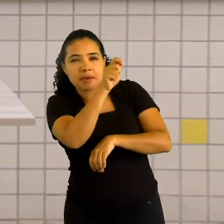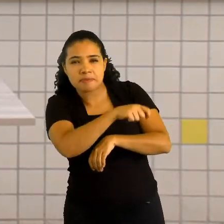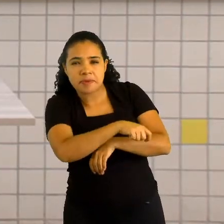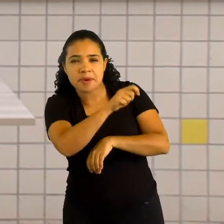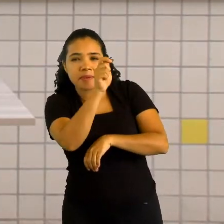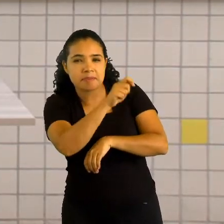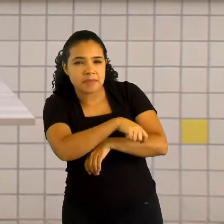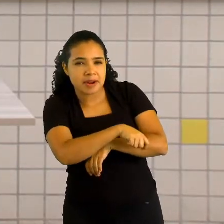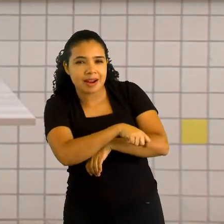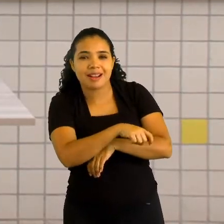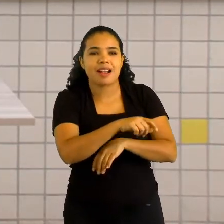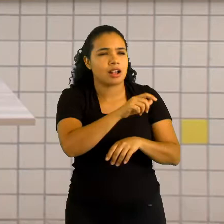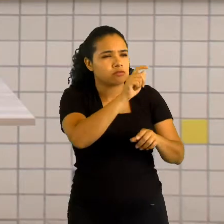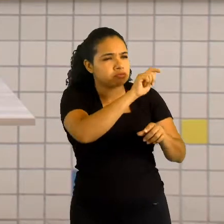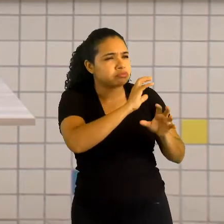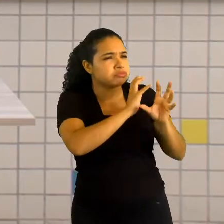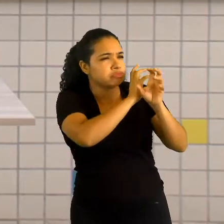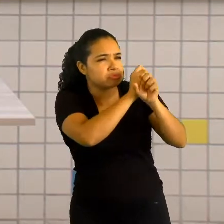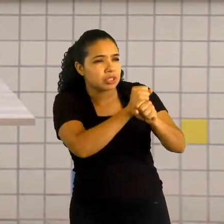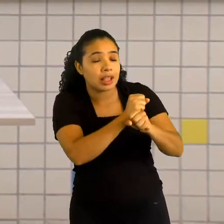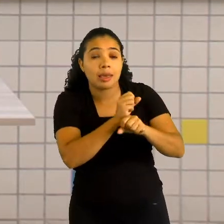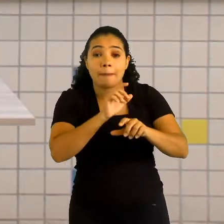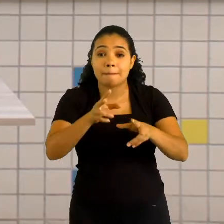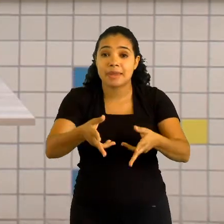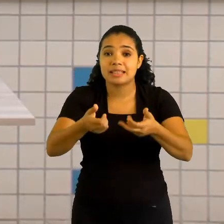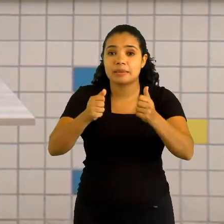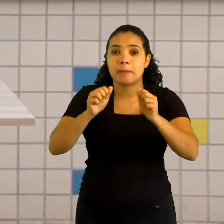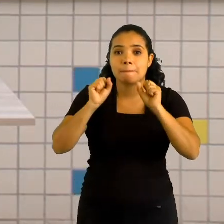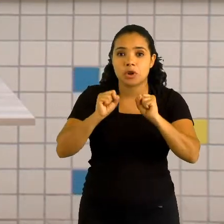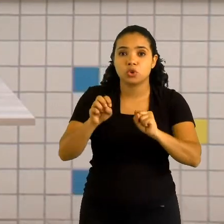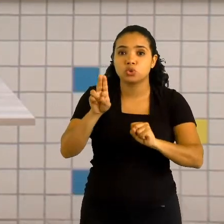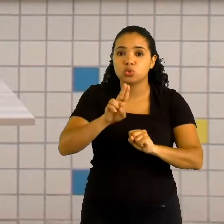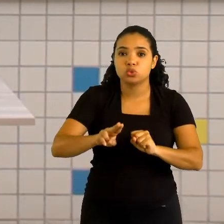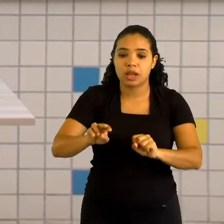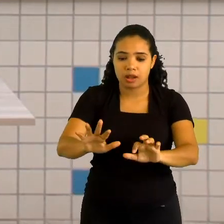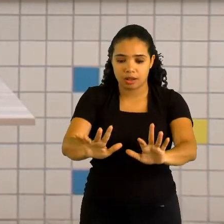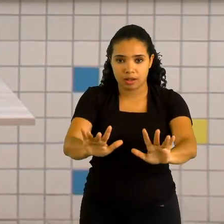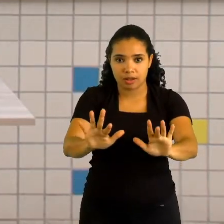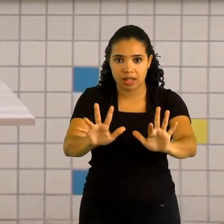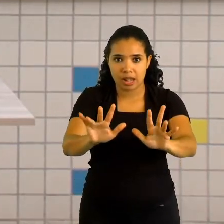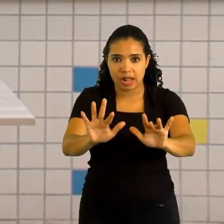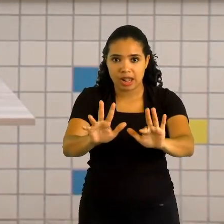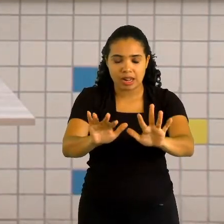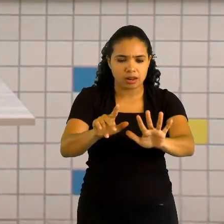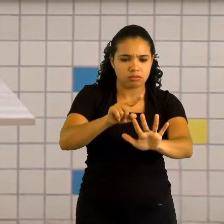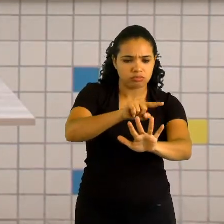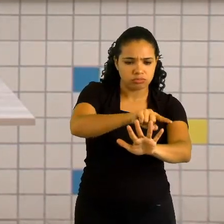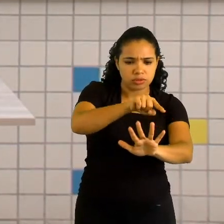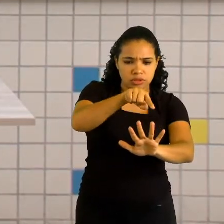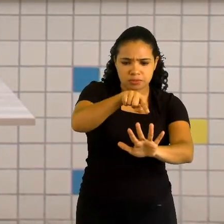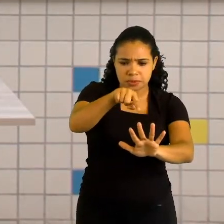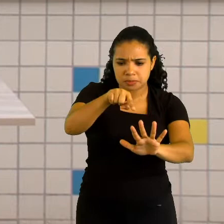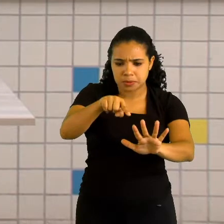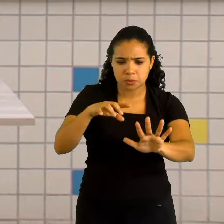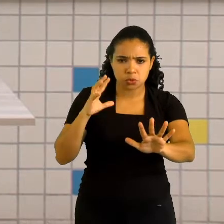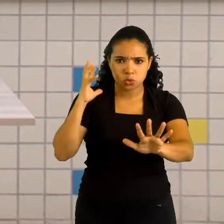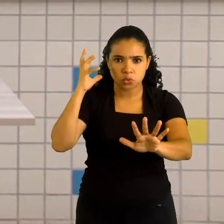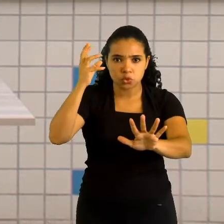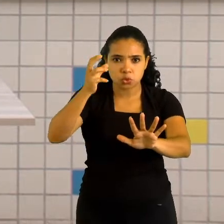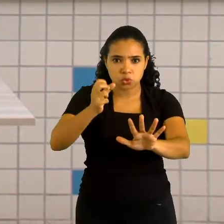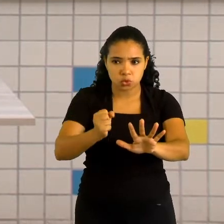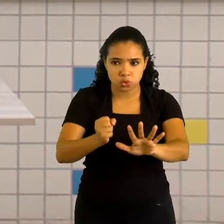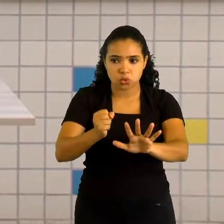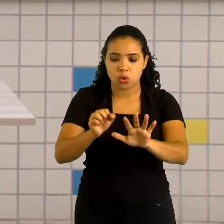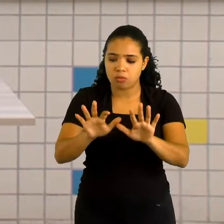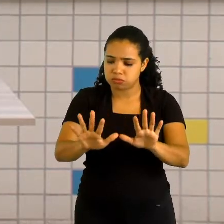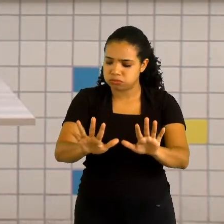podiam usar, os dedos das mãos. Os dedos das mãos também foram usados para que, a partir deles,